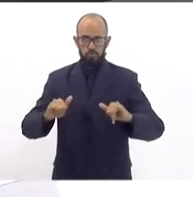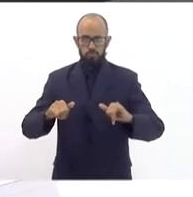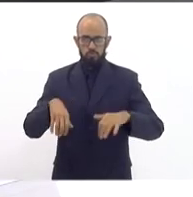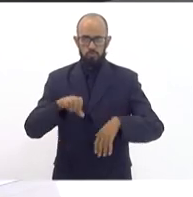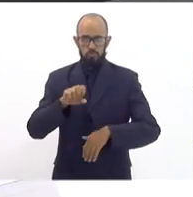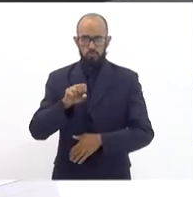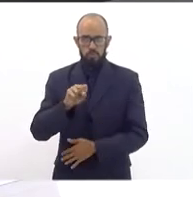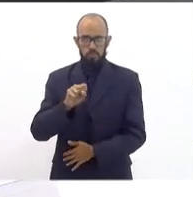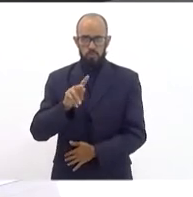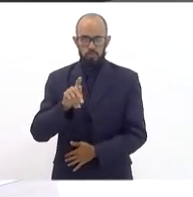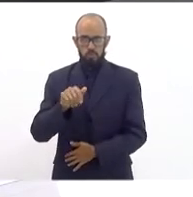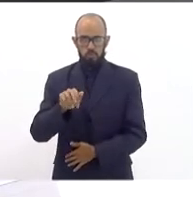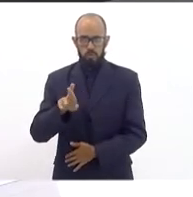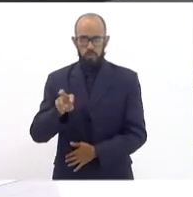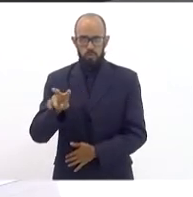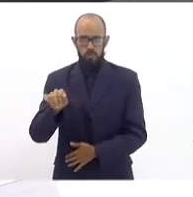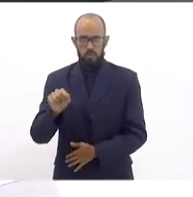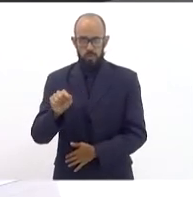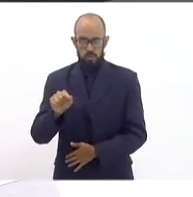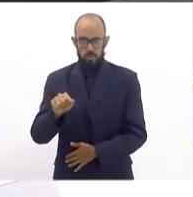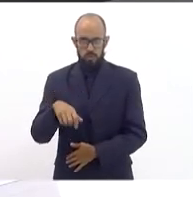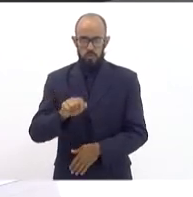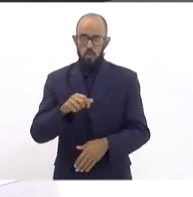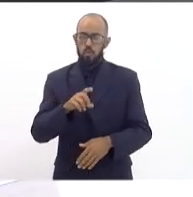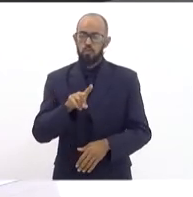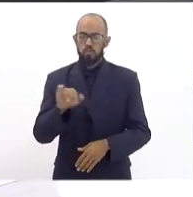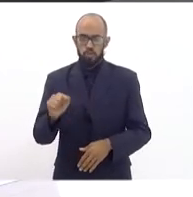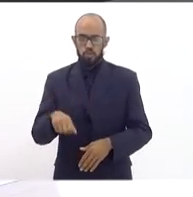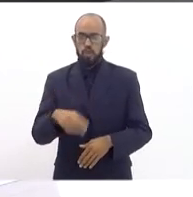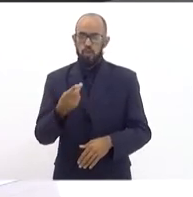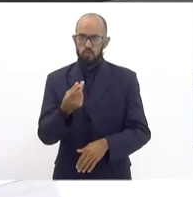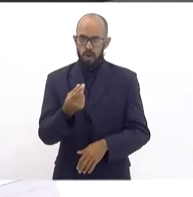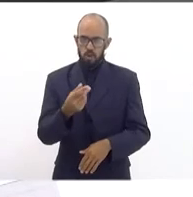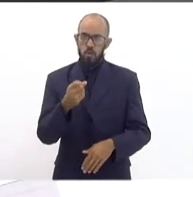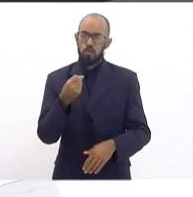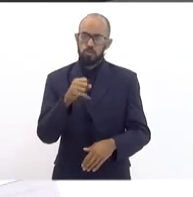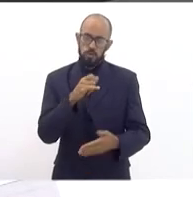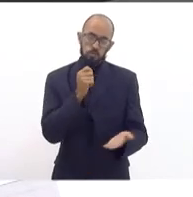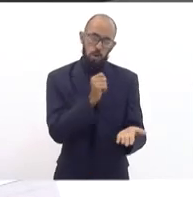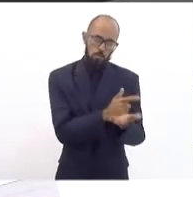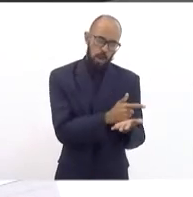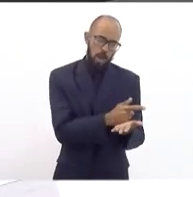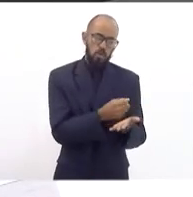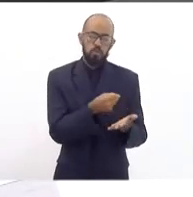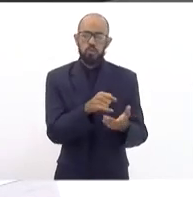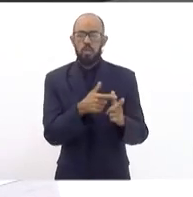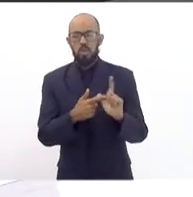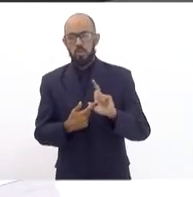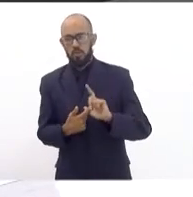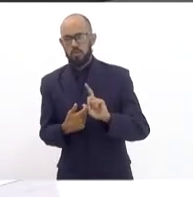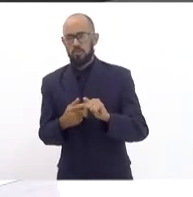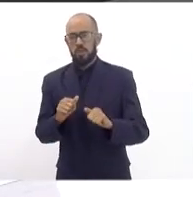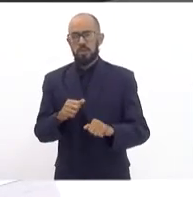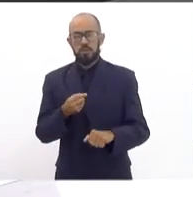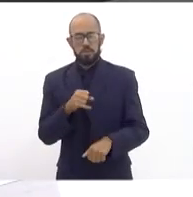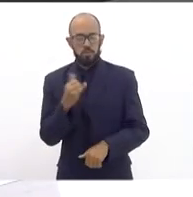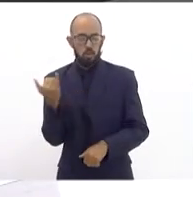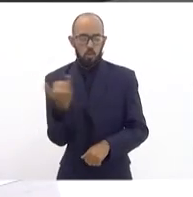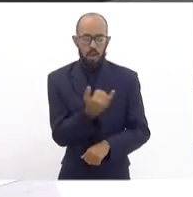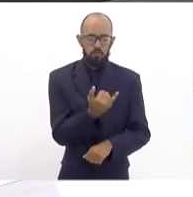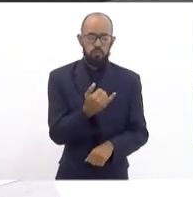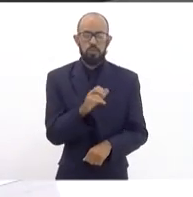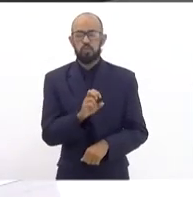Supervia pela Getransp, com a data, o valor, se foi pago, se não foi pago, ficou só notificação,